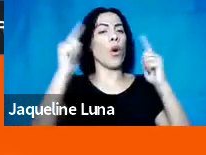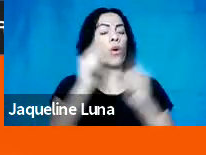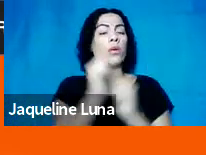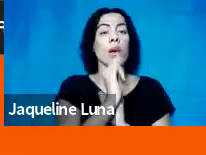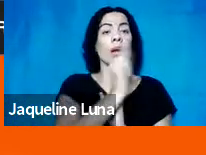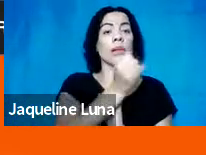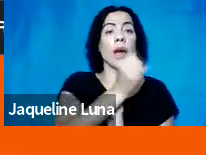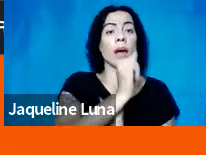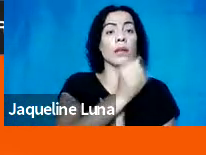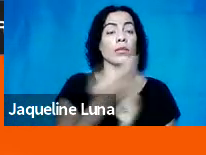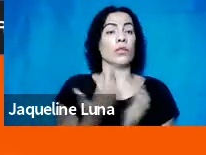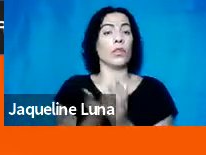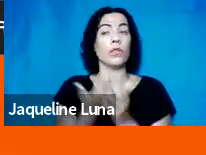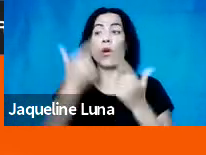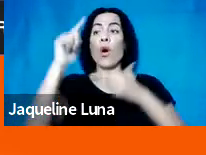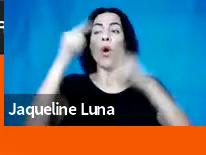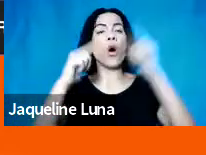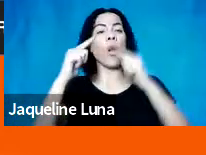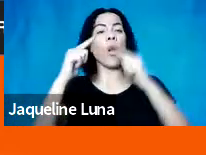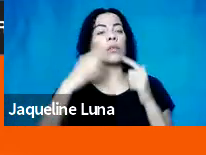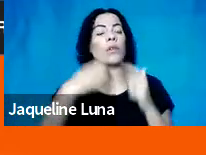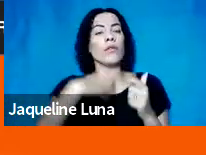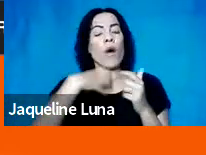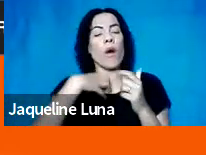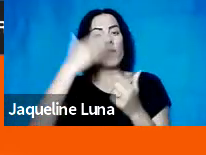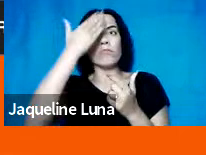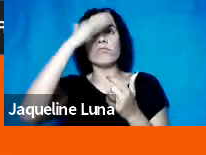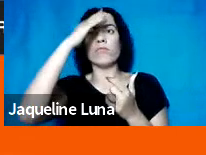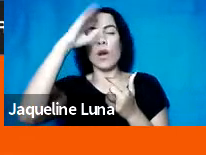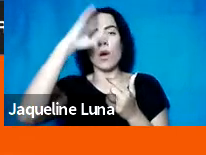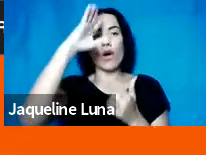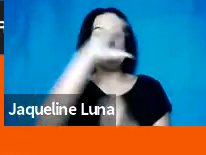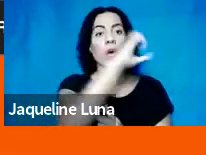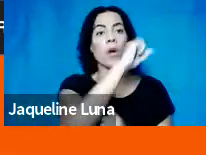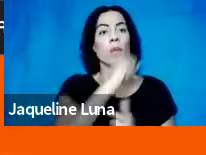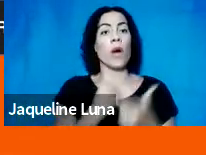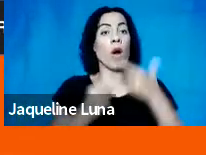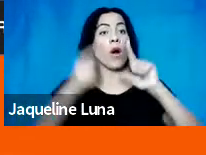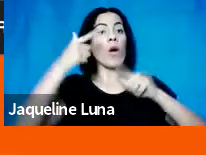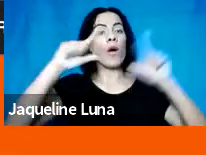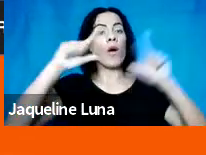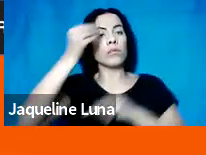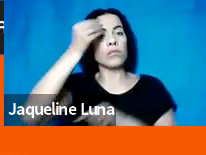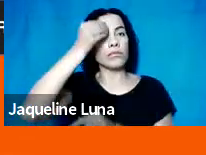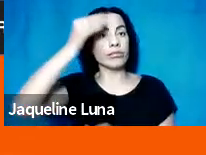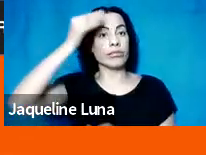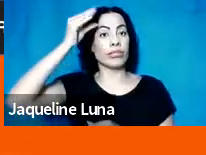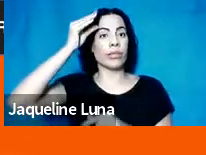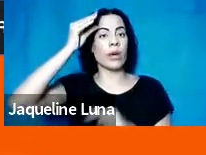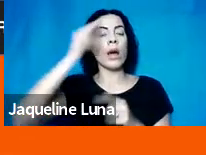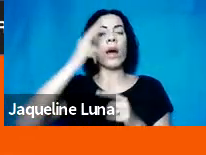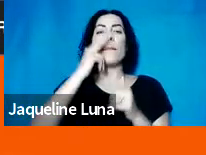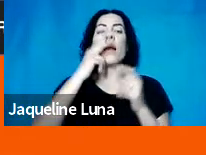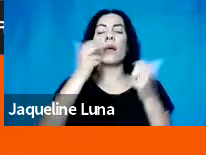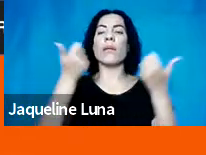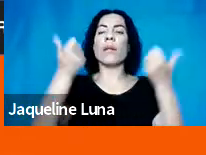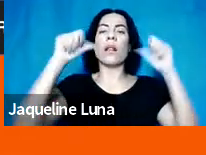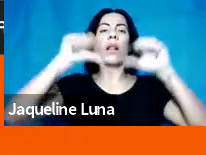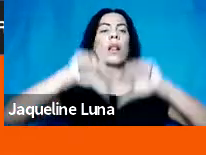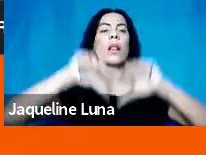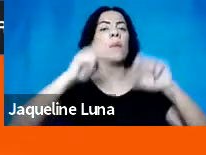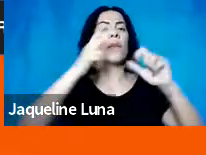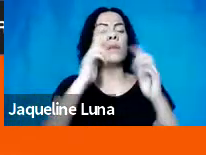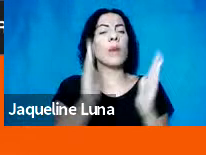narrativas, outras compreensões, né, outros conhecimentos. Então, houve um empobrecimento a